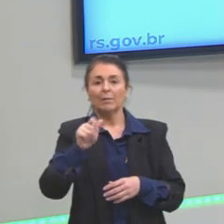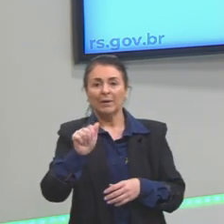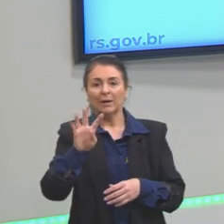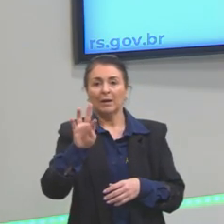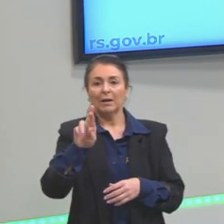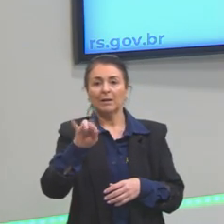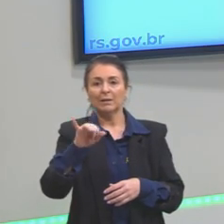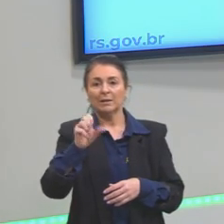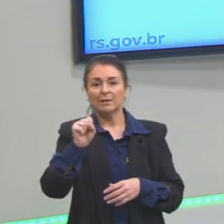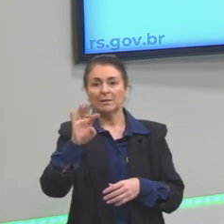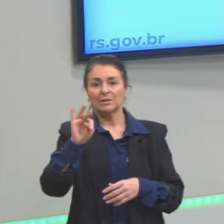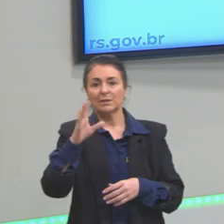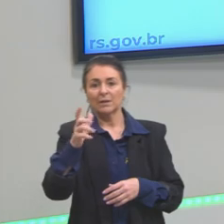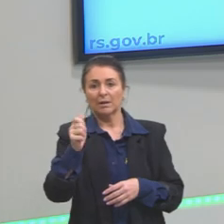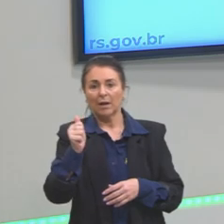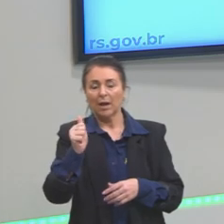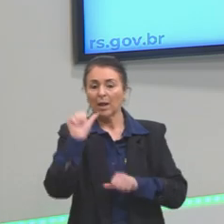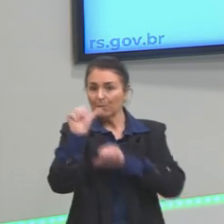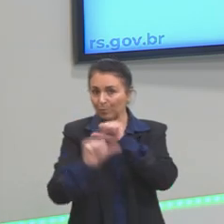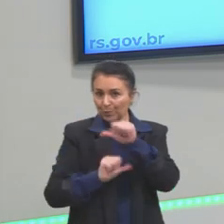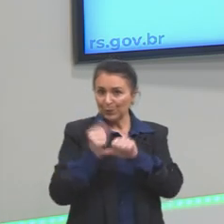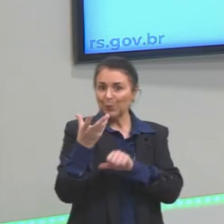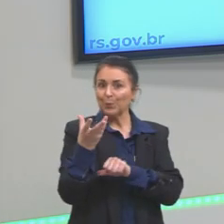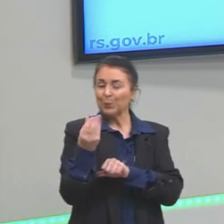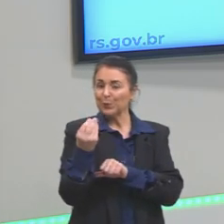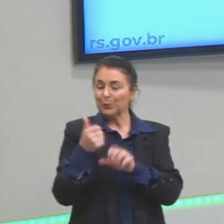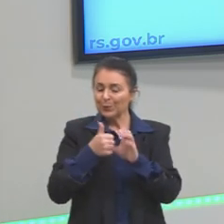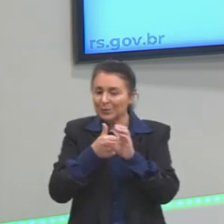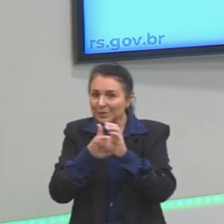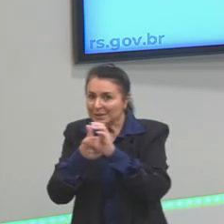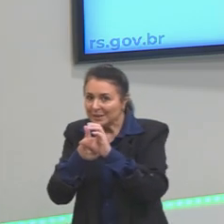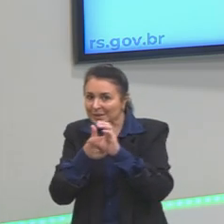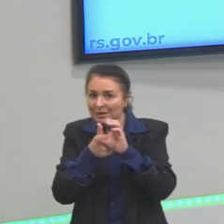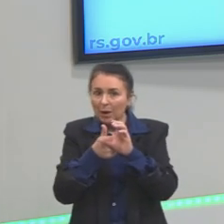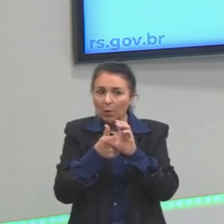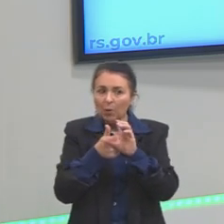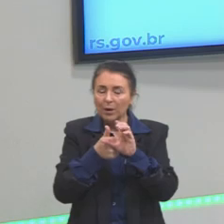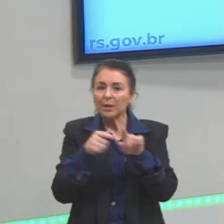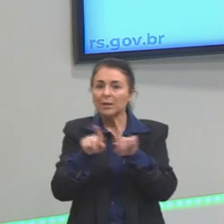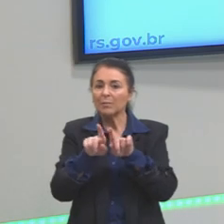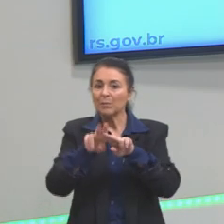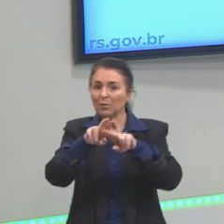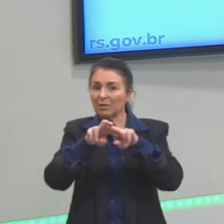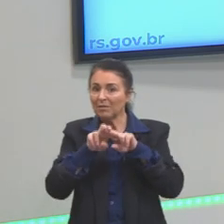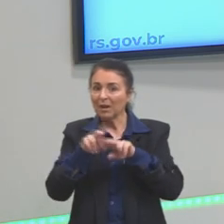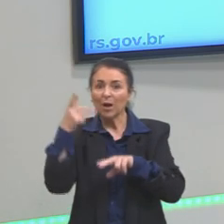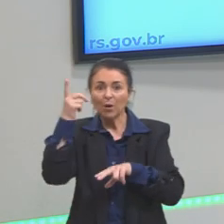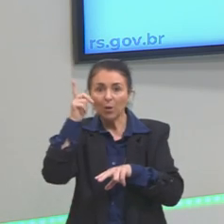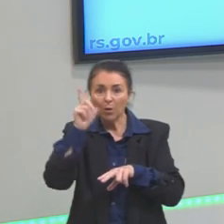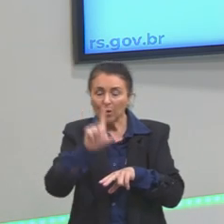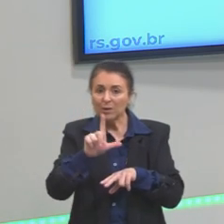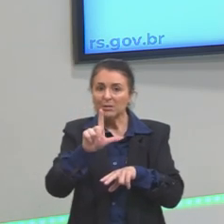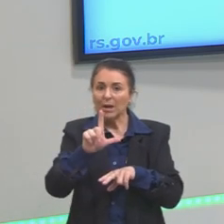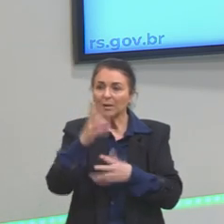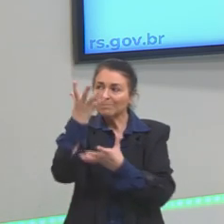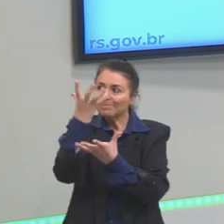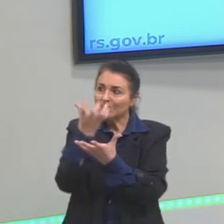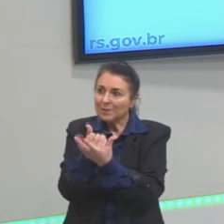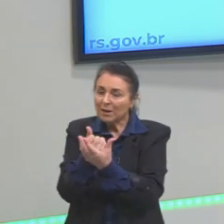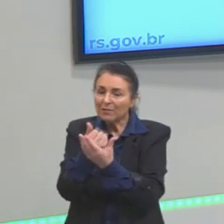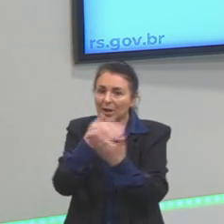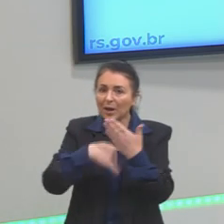converteu muitos cristãos e também a função da patrística ela consegue salvar muito do que os gregos haviam